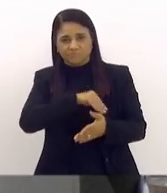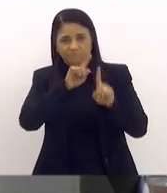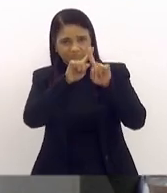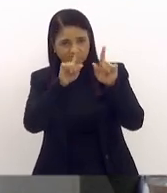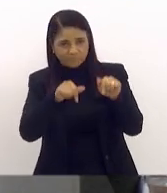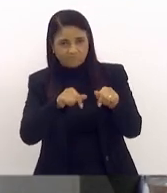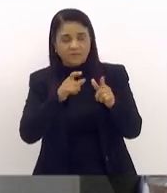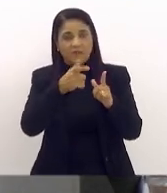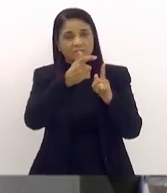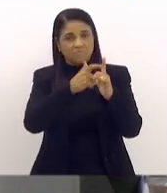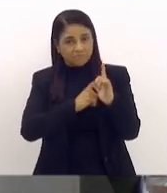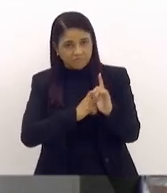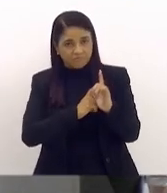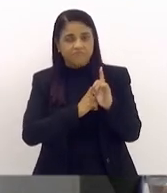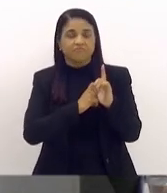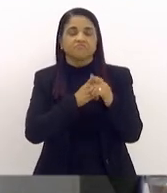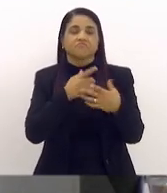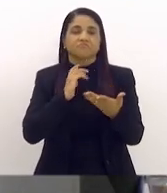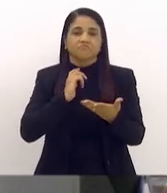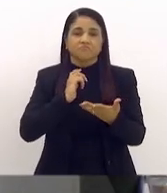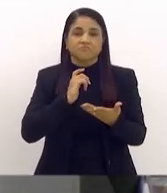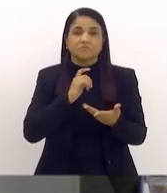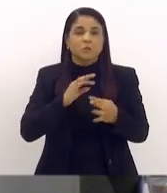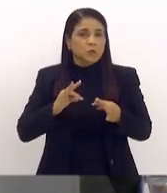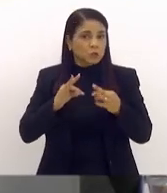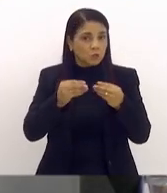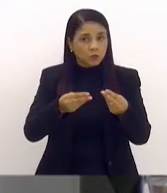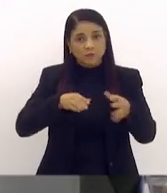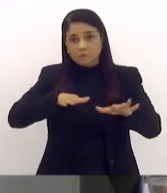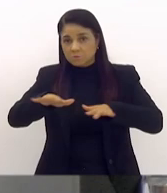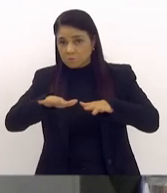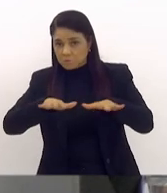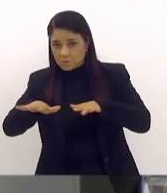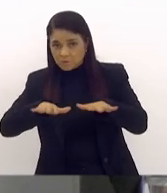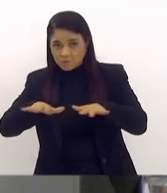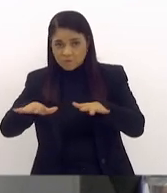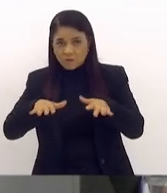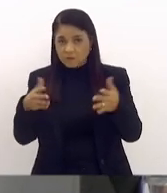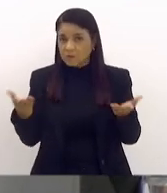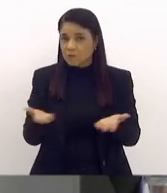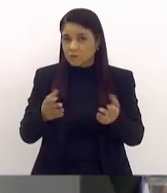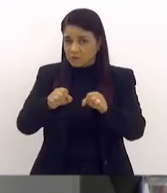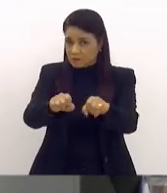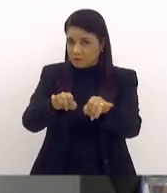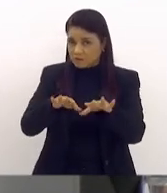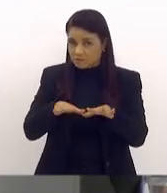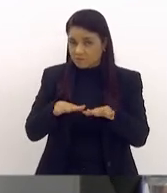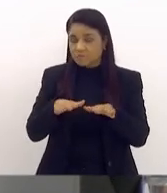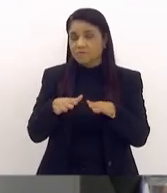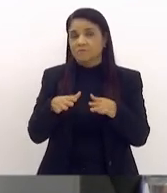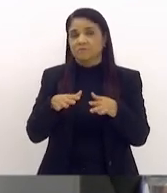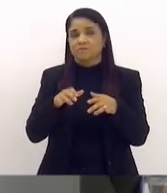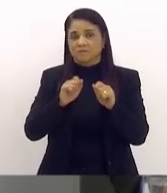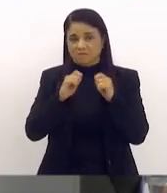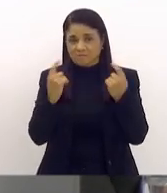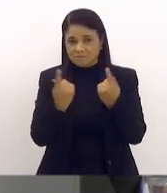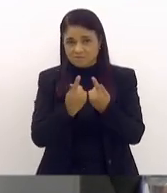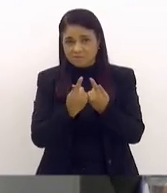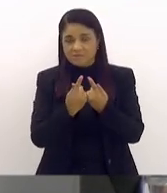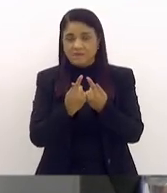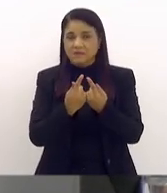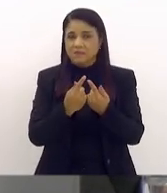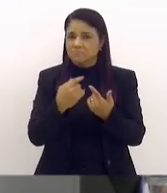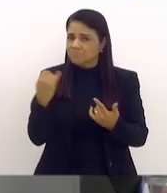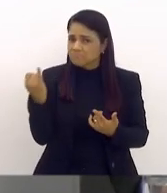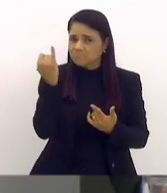estavam pendentes judicialmente pendentes então todo esse movimento que nós fazemos aqui nessa casa Legislativa ela é ele é